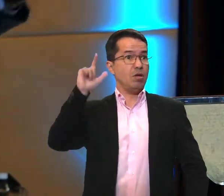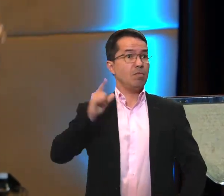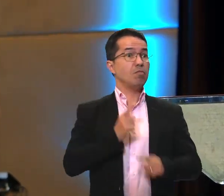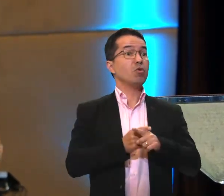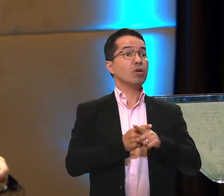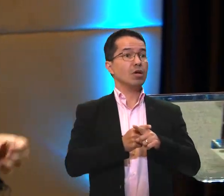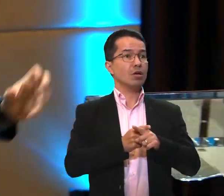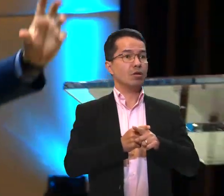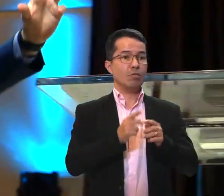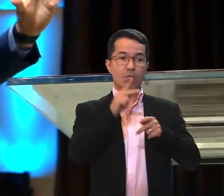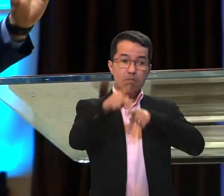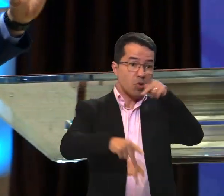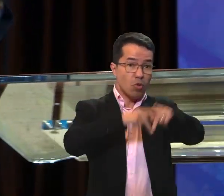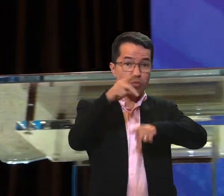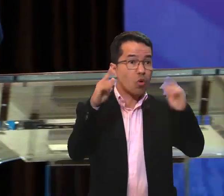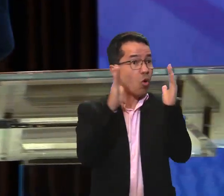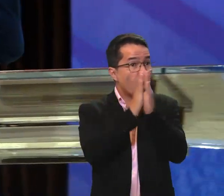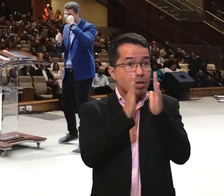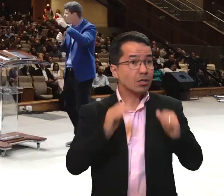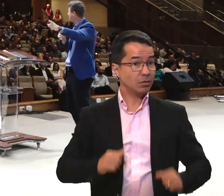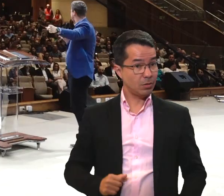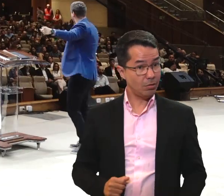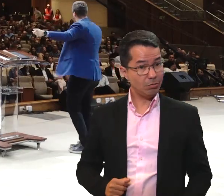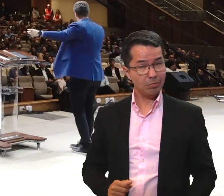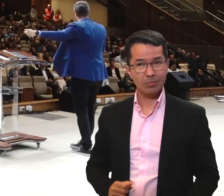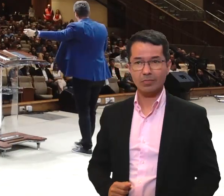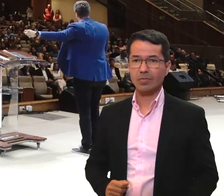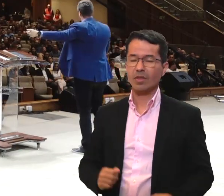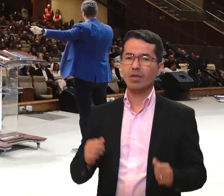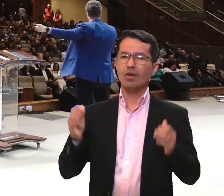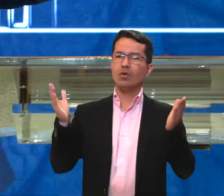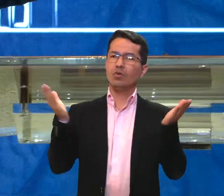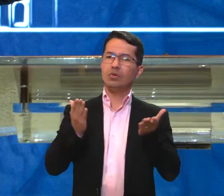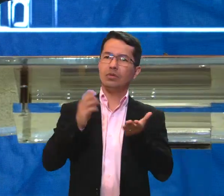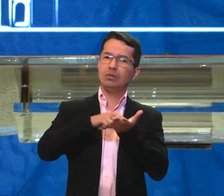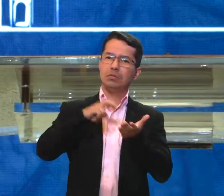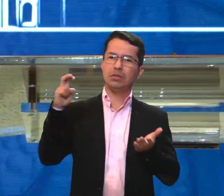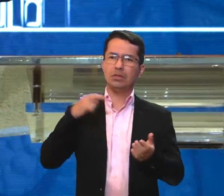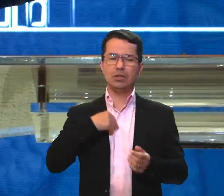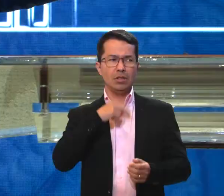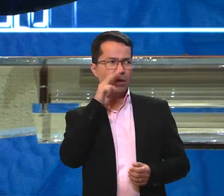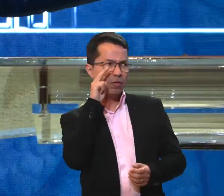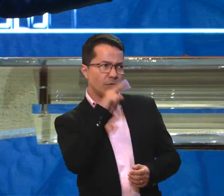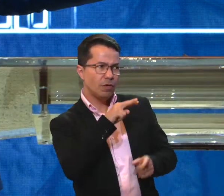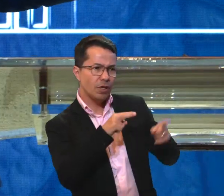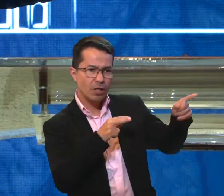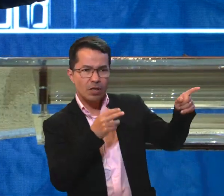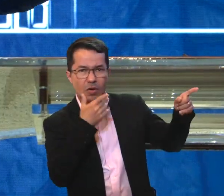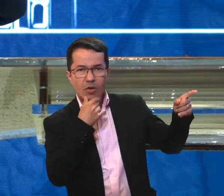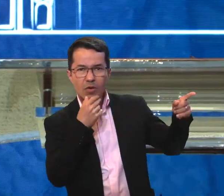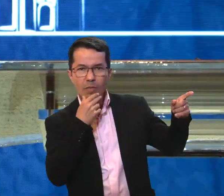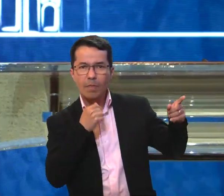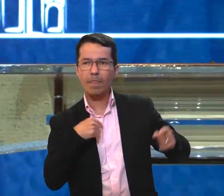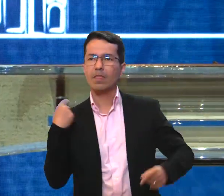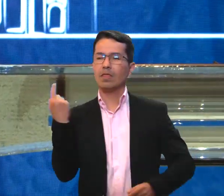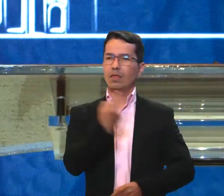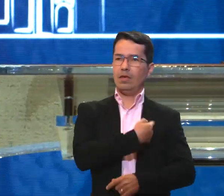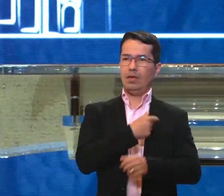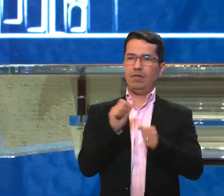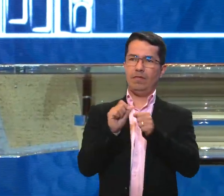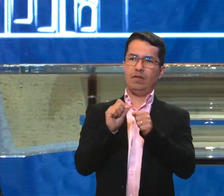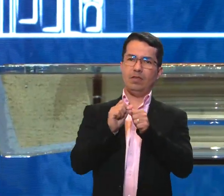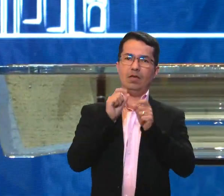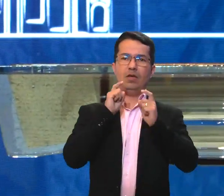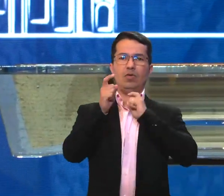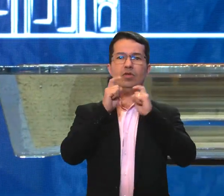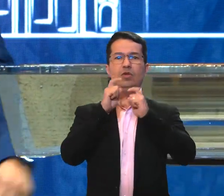Ainda hoje eu estava vendo um menino filmando aqui, e eu fiquei tão feliz, eu dei um abraço nele. Porque quando nós fazíamos as reuniões de oração às 6 horas da